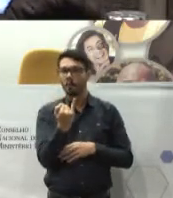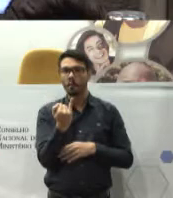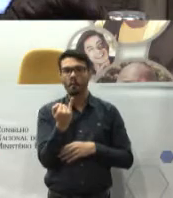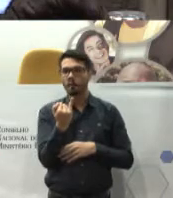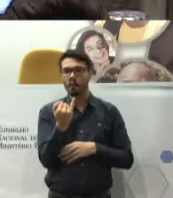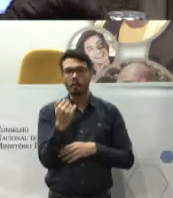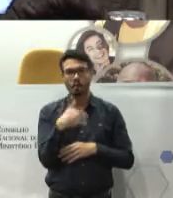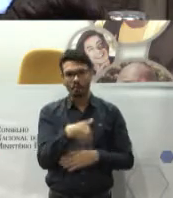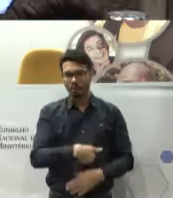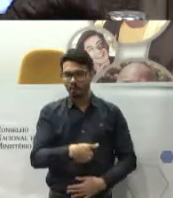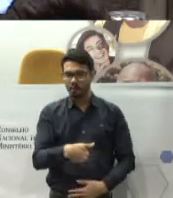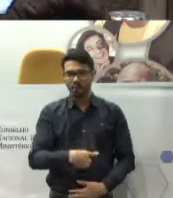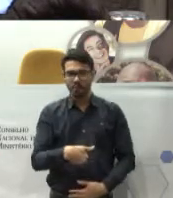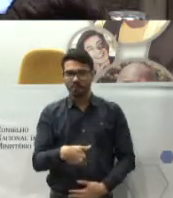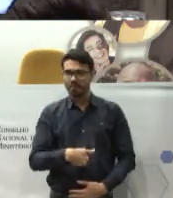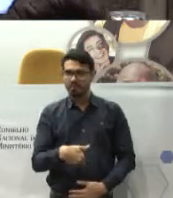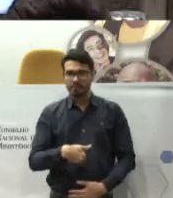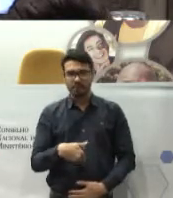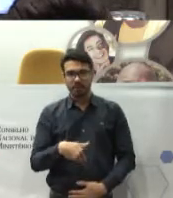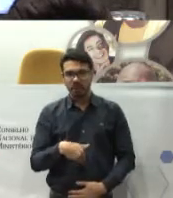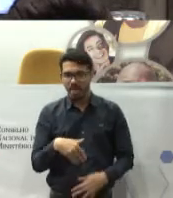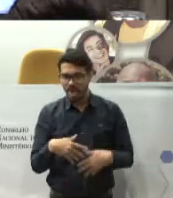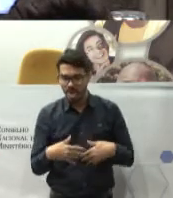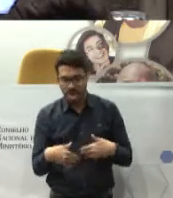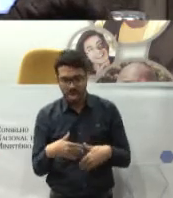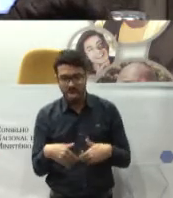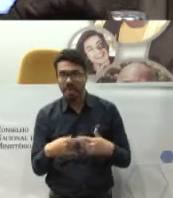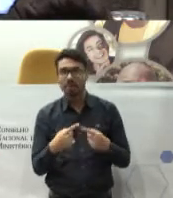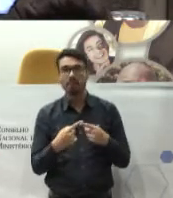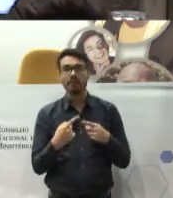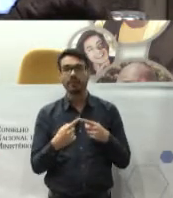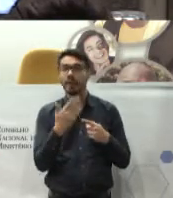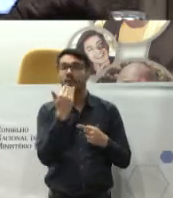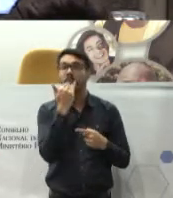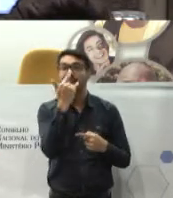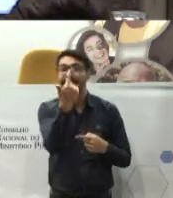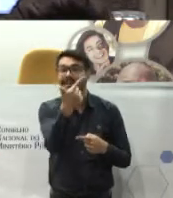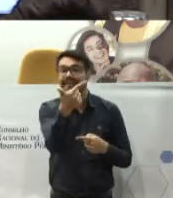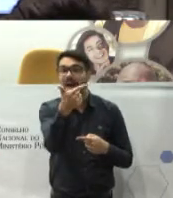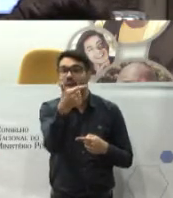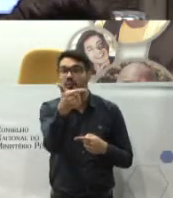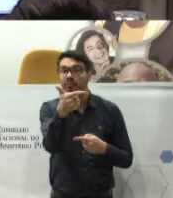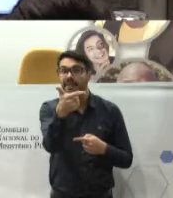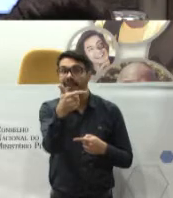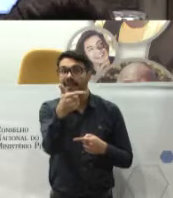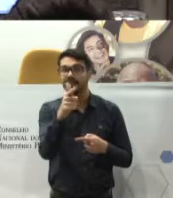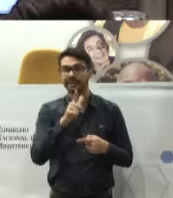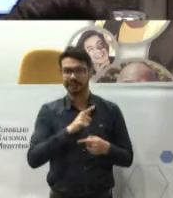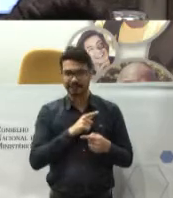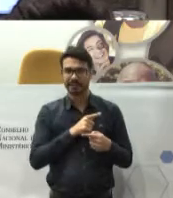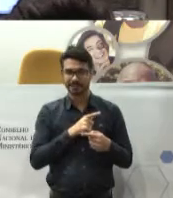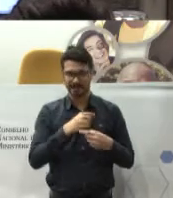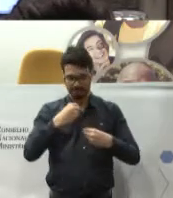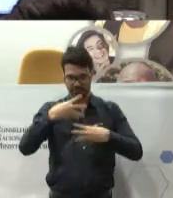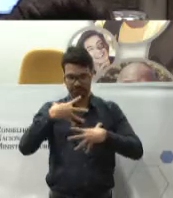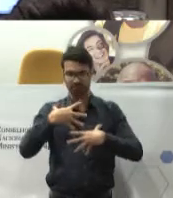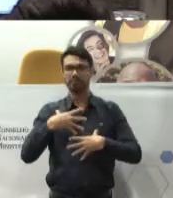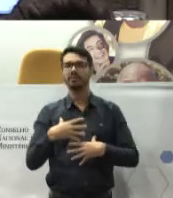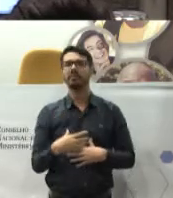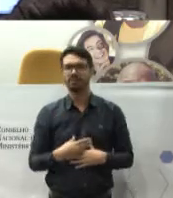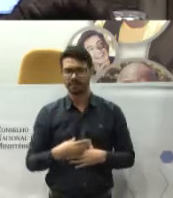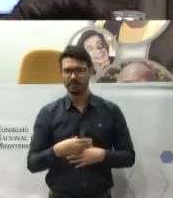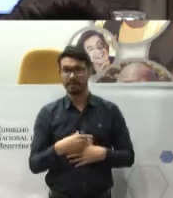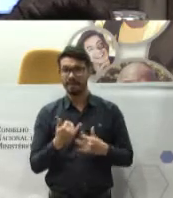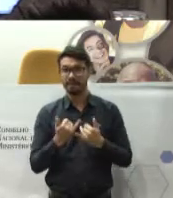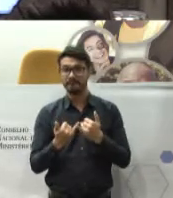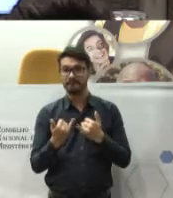As pessoas têm afecções simples que complicam por desnutrição. Tem fotografias de crianças que parece que você